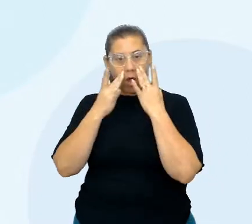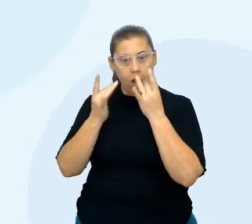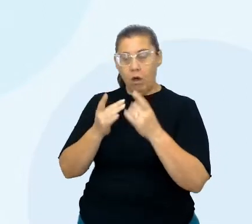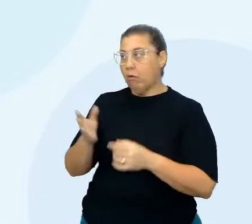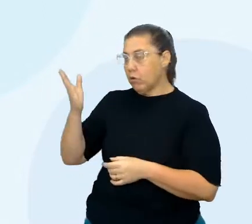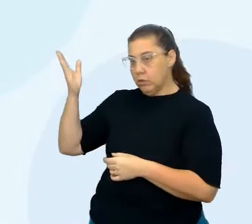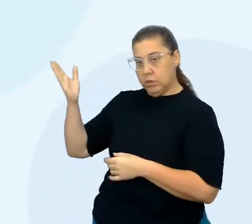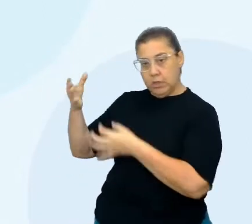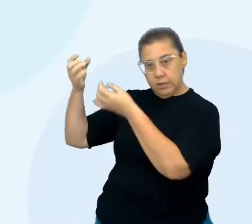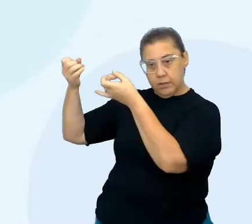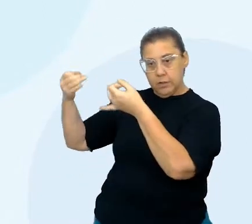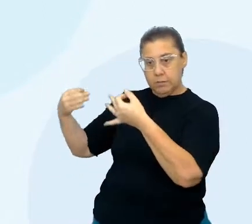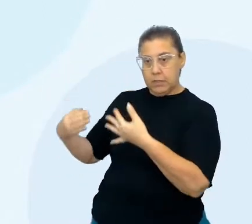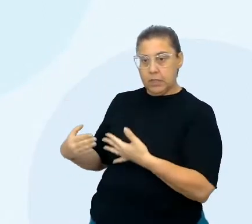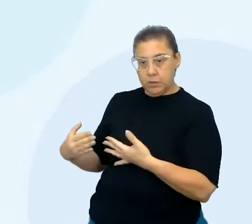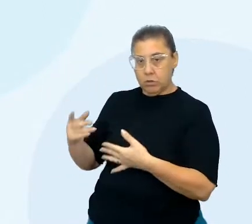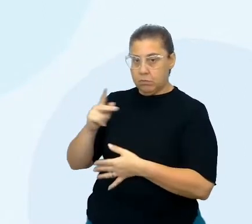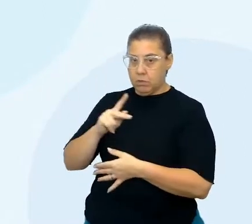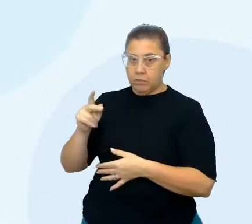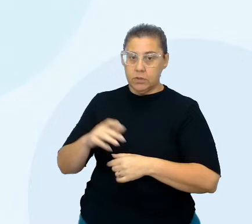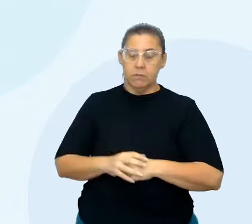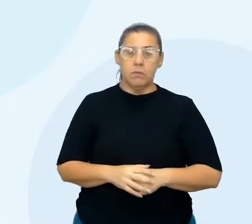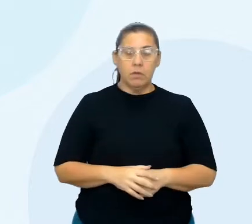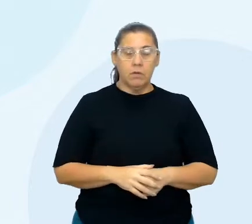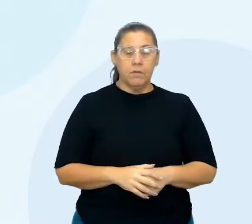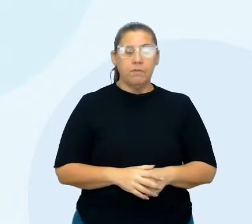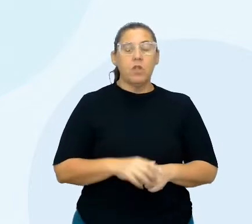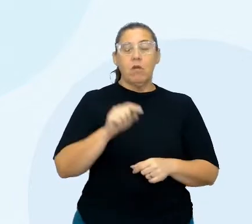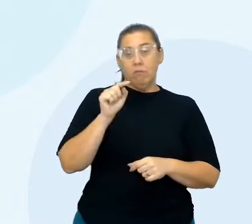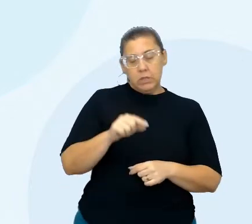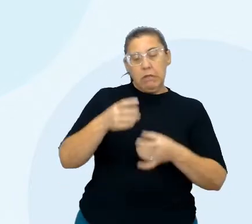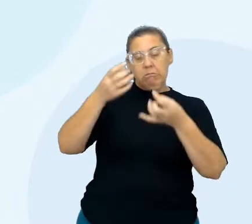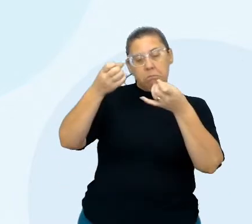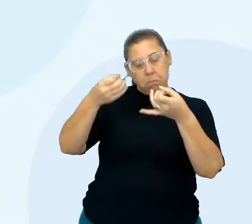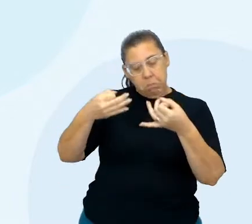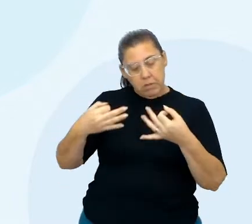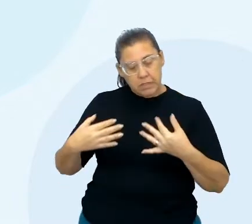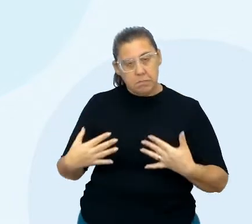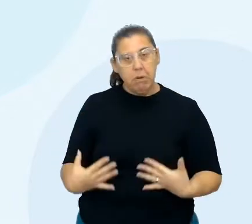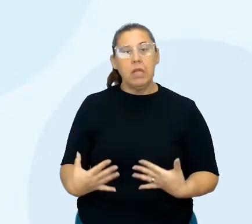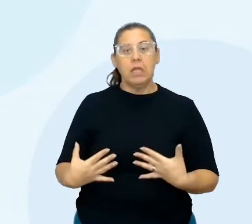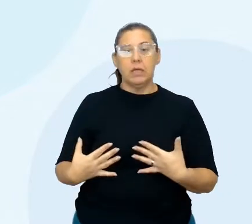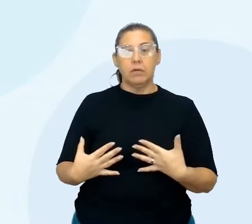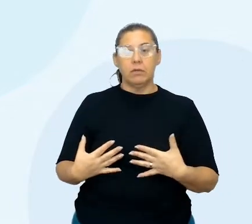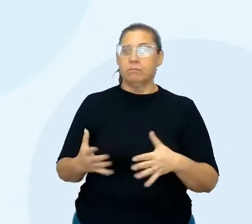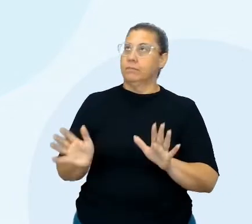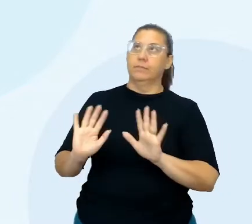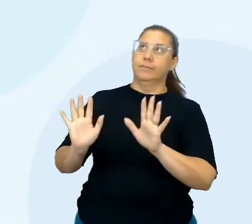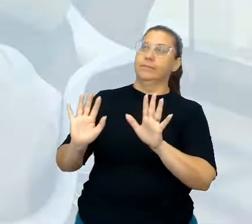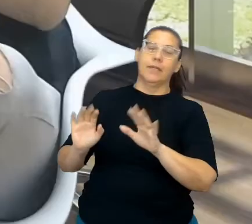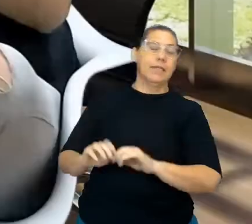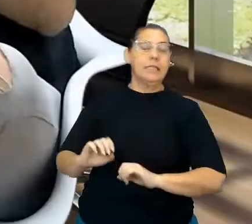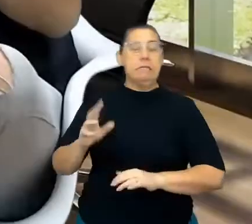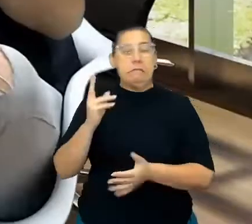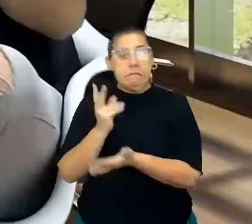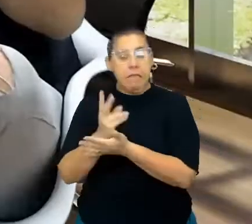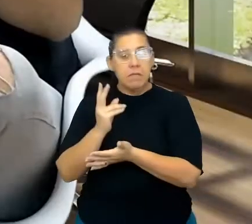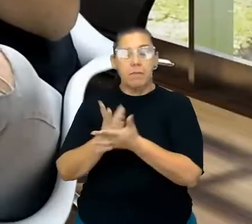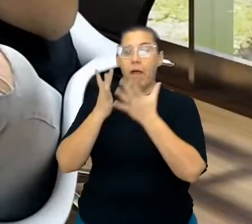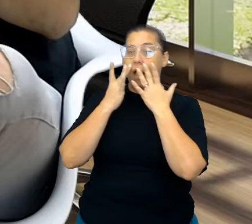nas explicações do professor. Então, Júlia, você sempre explica, você sempre presta